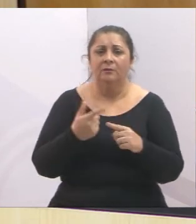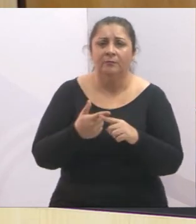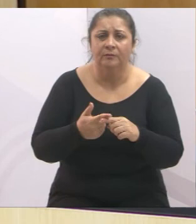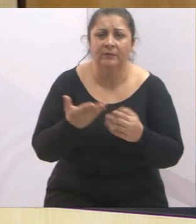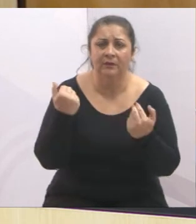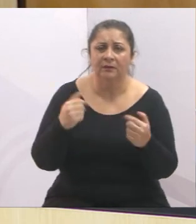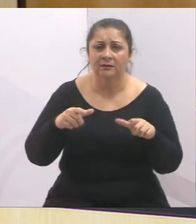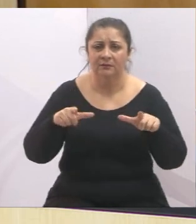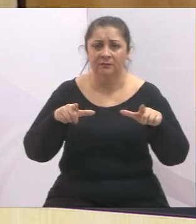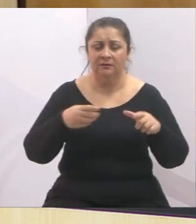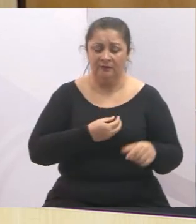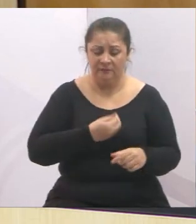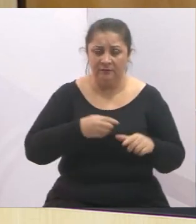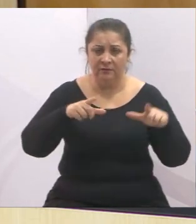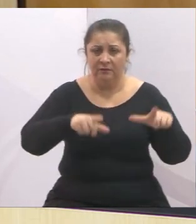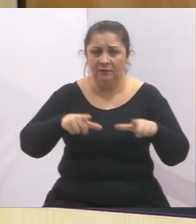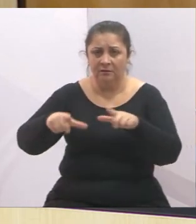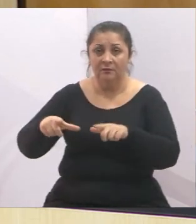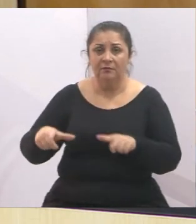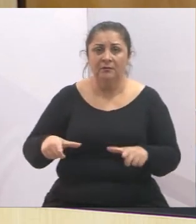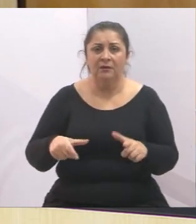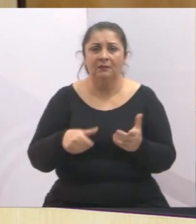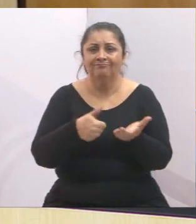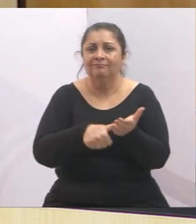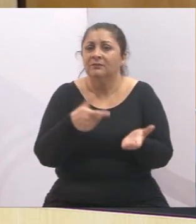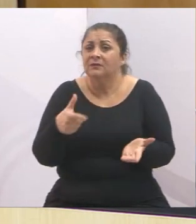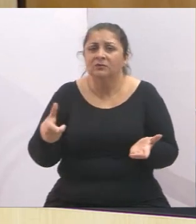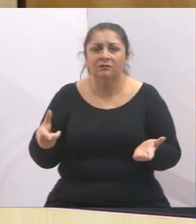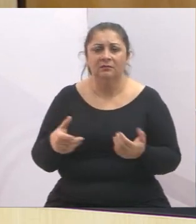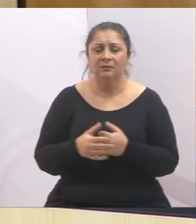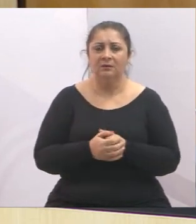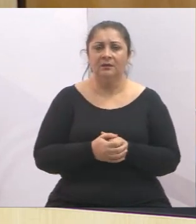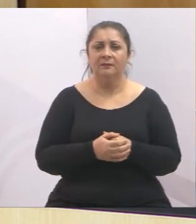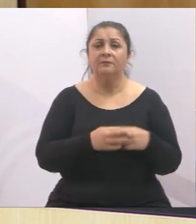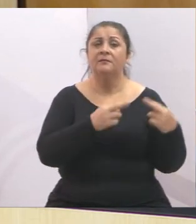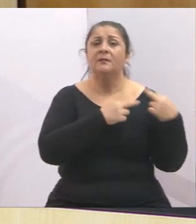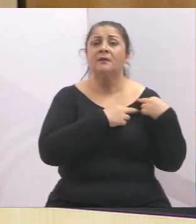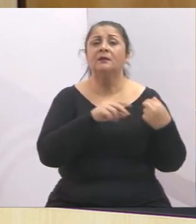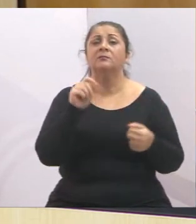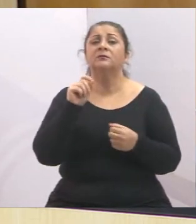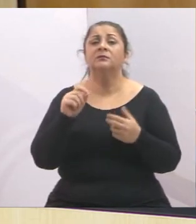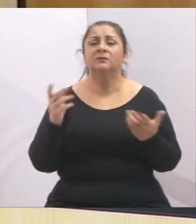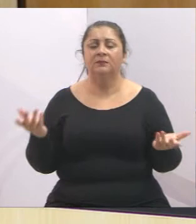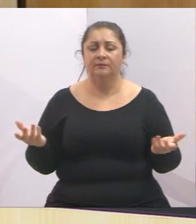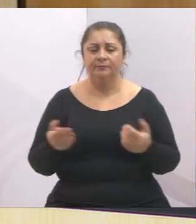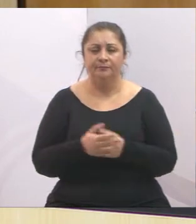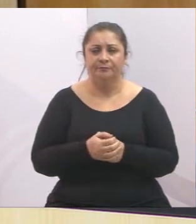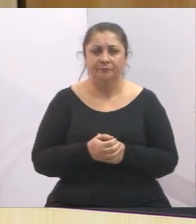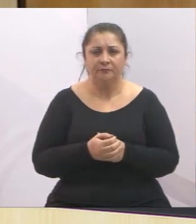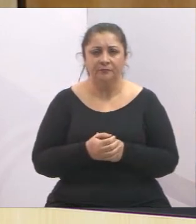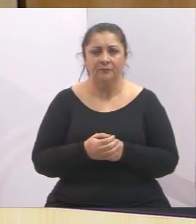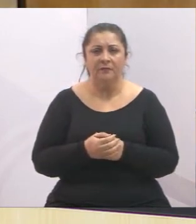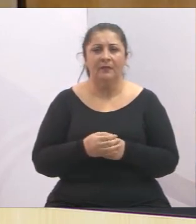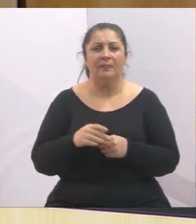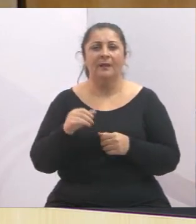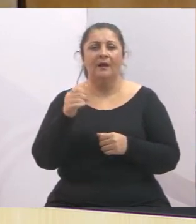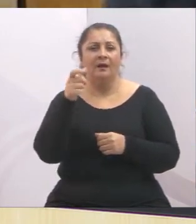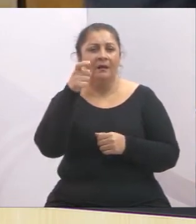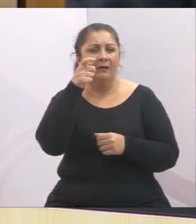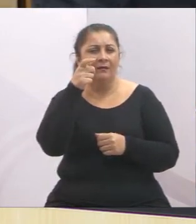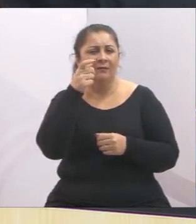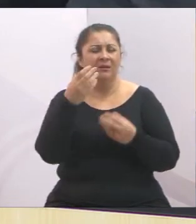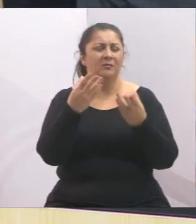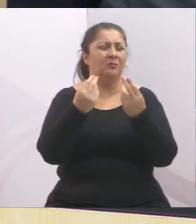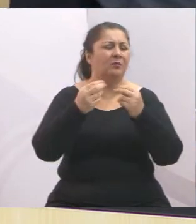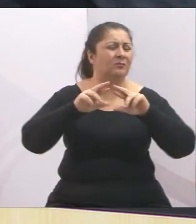fundiária, em especial a responsabilidade de ser diretoria para administrar o condomínio, considerando a publicidade e inúmeras